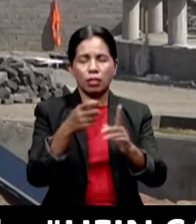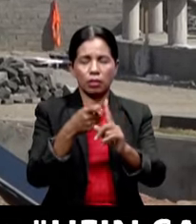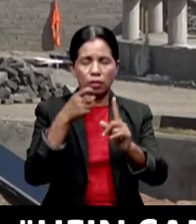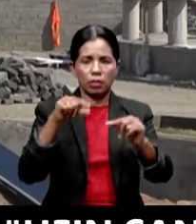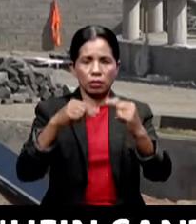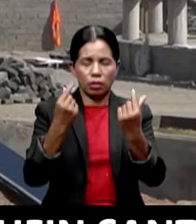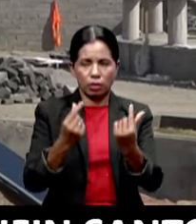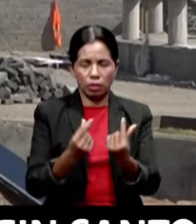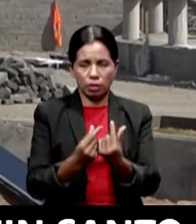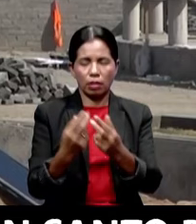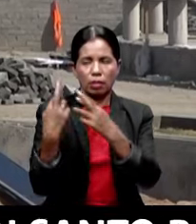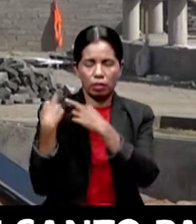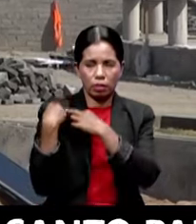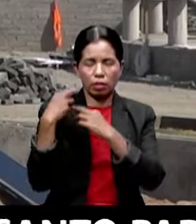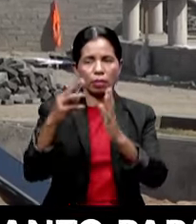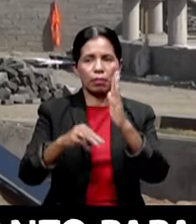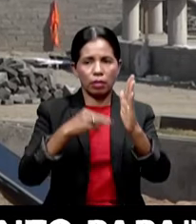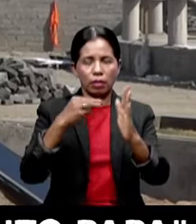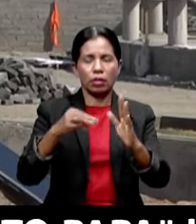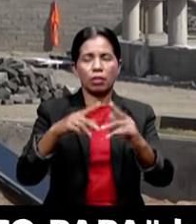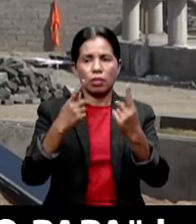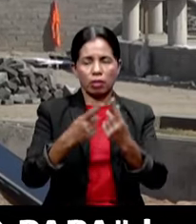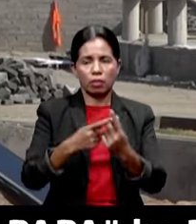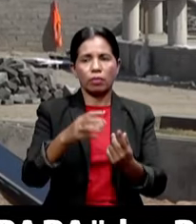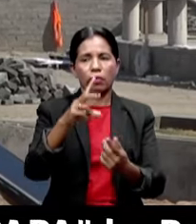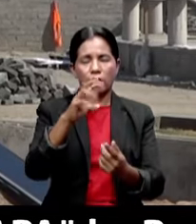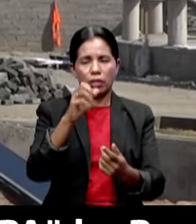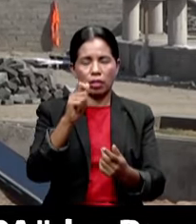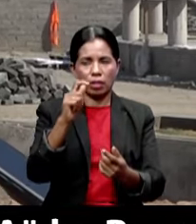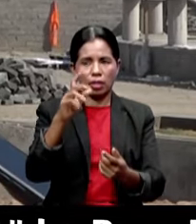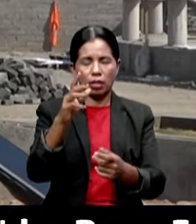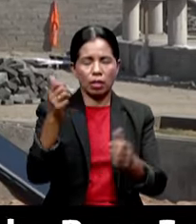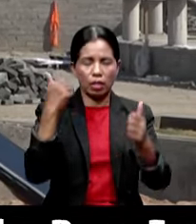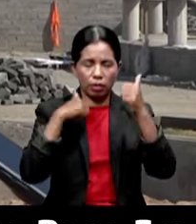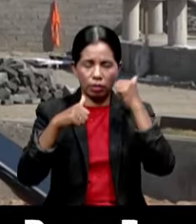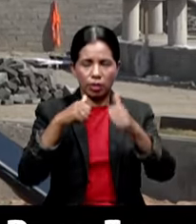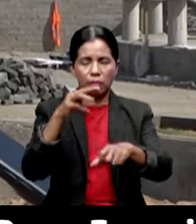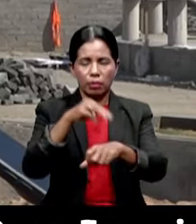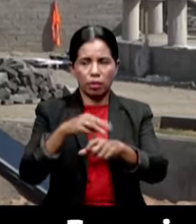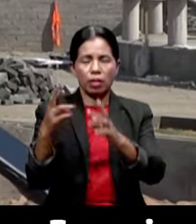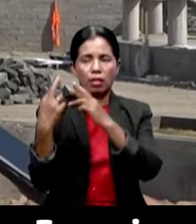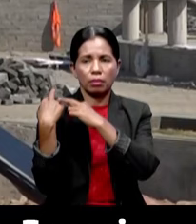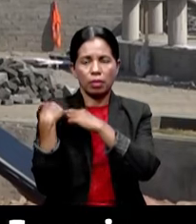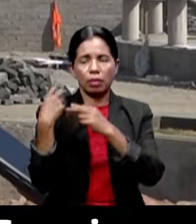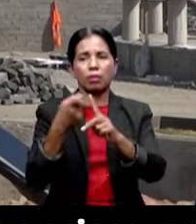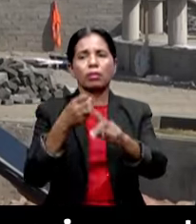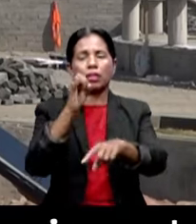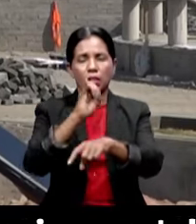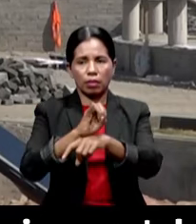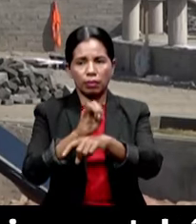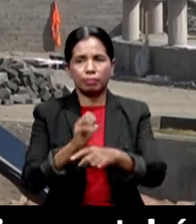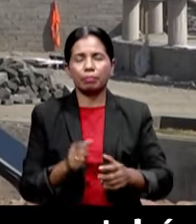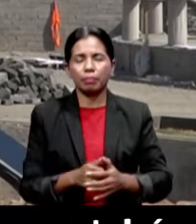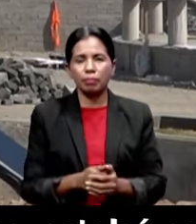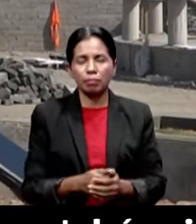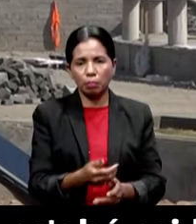equipa responsável ba media no equipa Vaticano ta mane actividade misa ne responsável ho si igreja nabe posisi ida